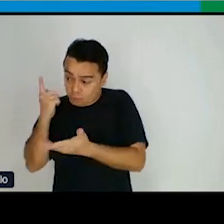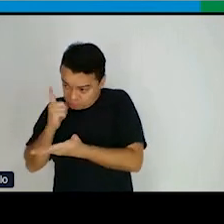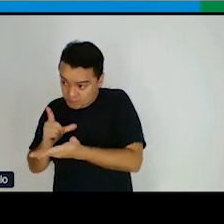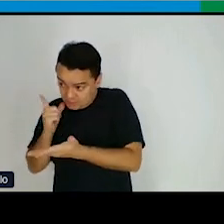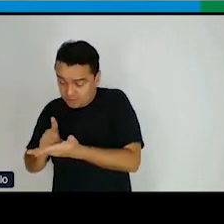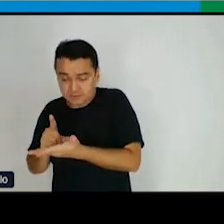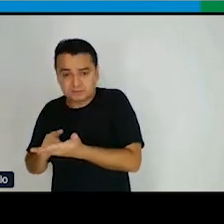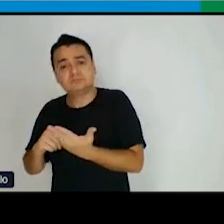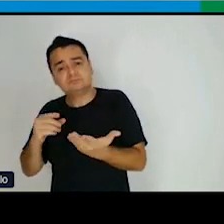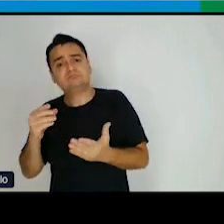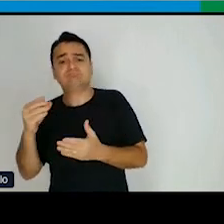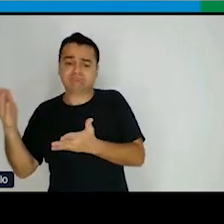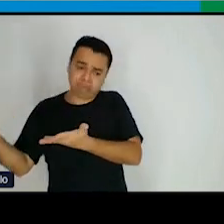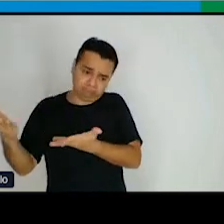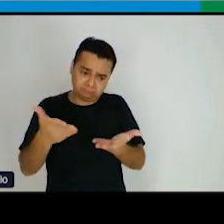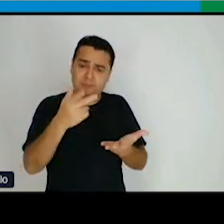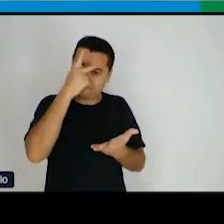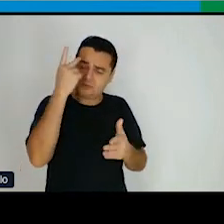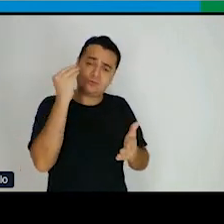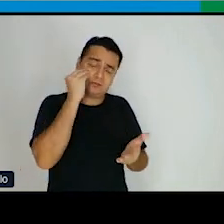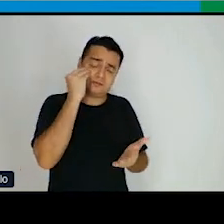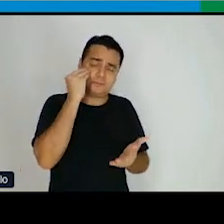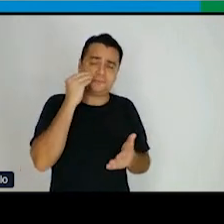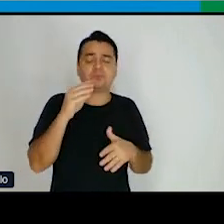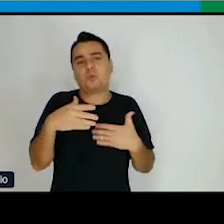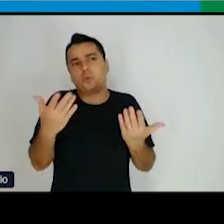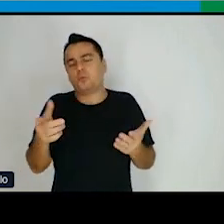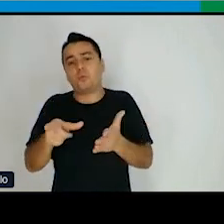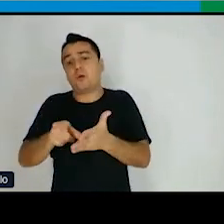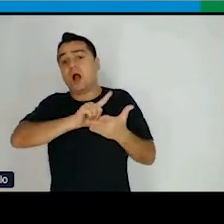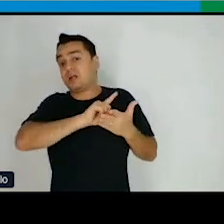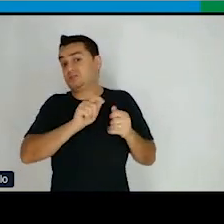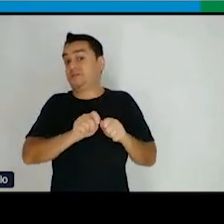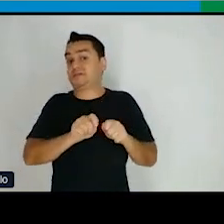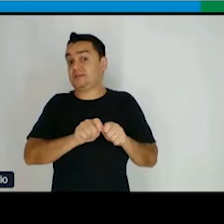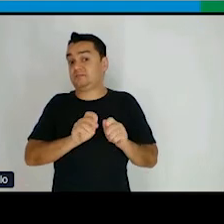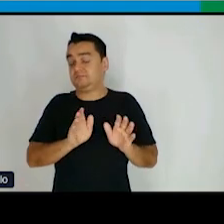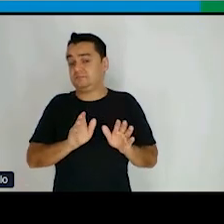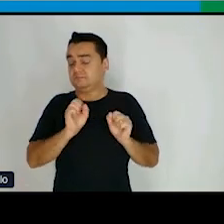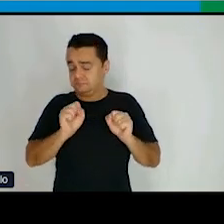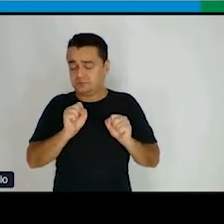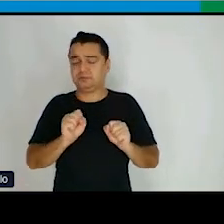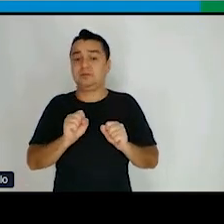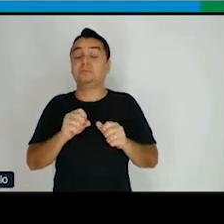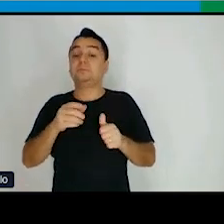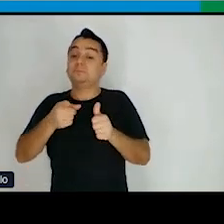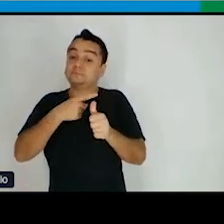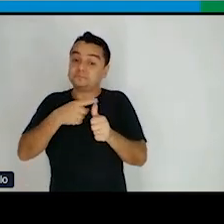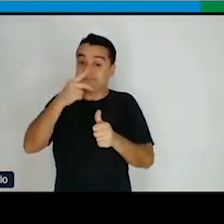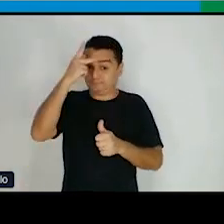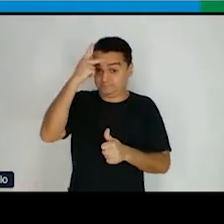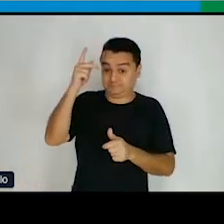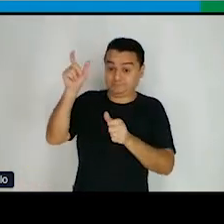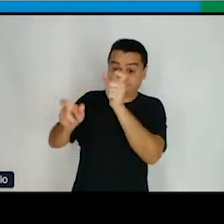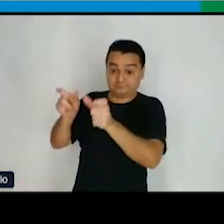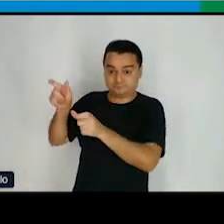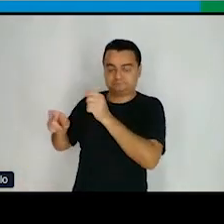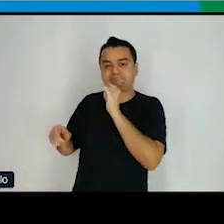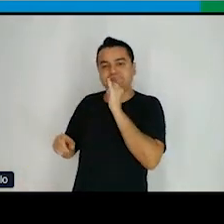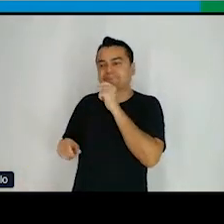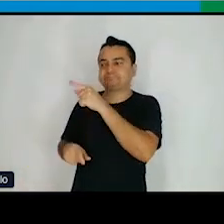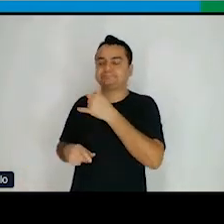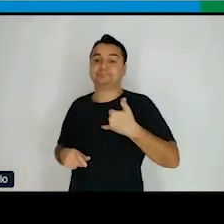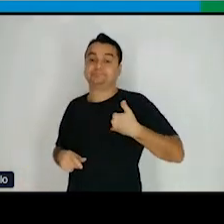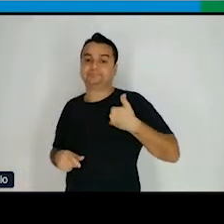testar o que você está pensando em fazer, até mesmo antes de fazer. Então, testar com pessoas acima de 60